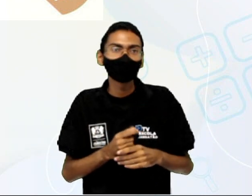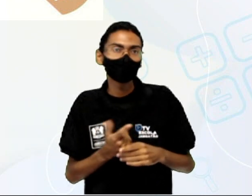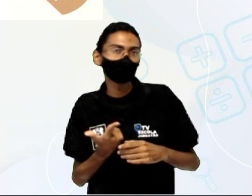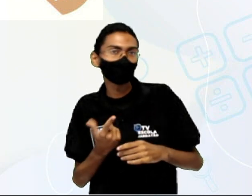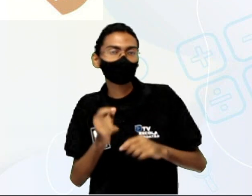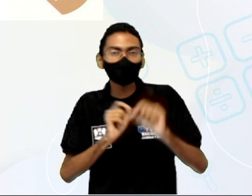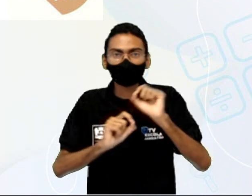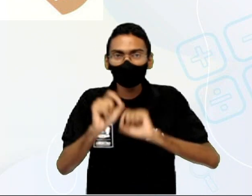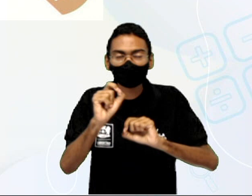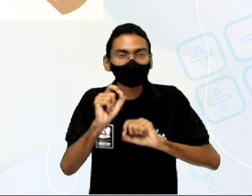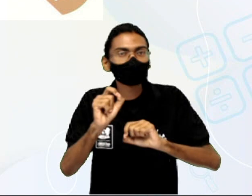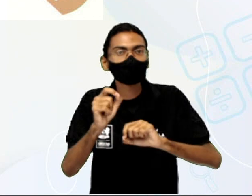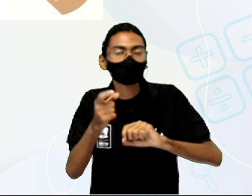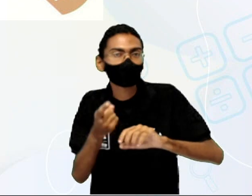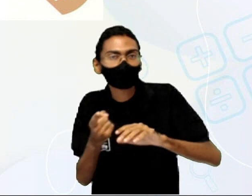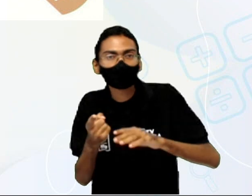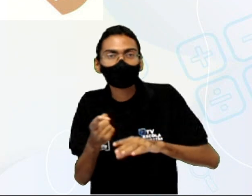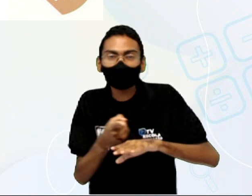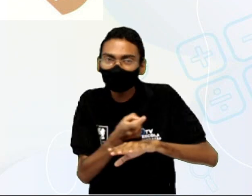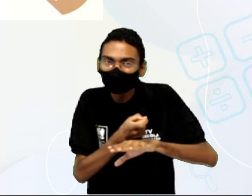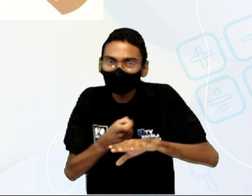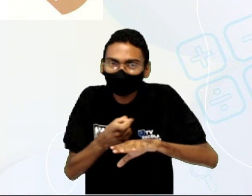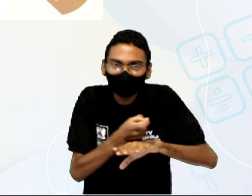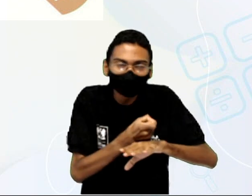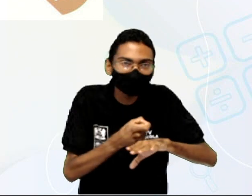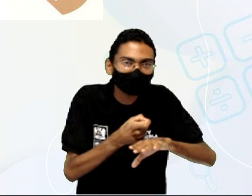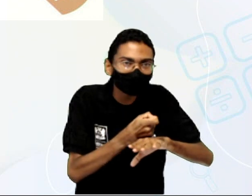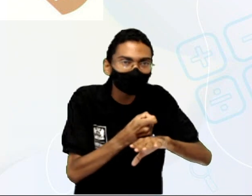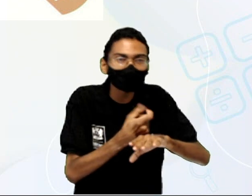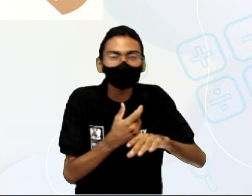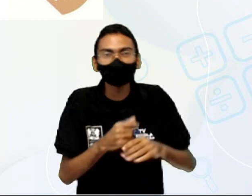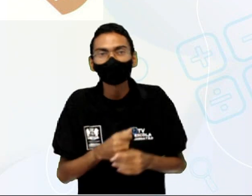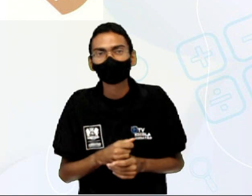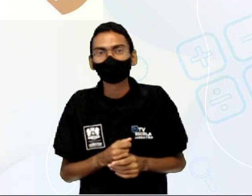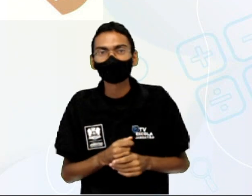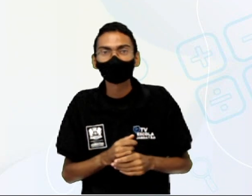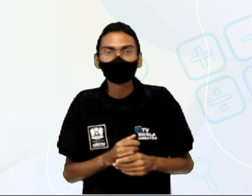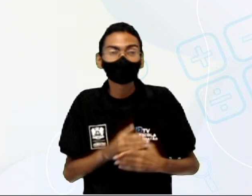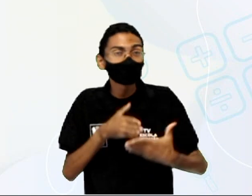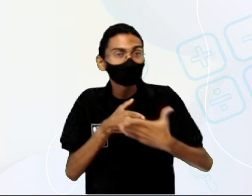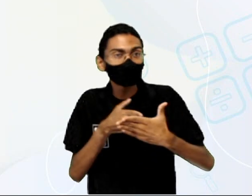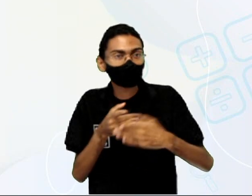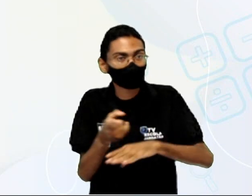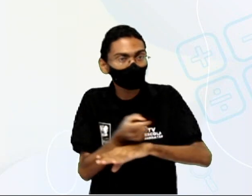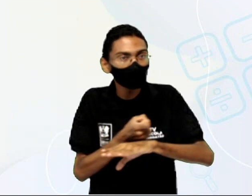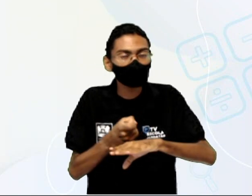Então, combate o surgimento de bactérias.